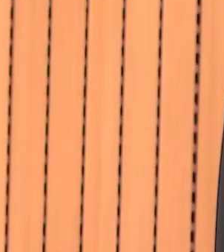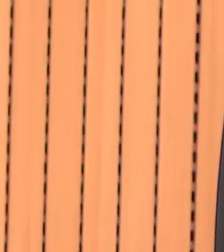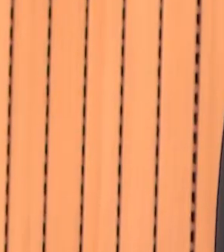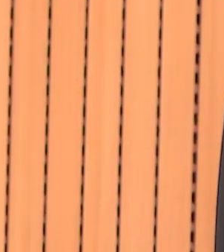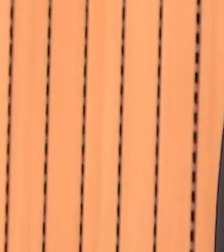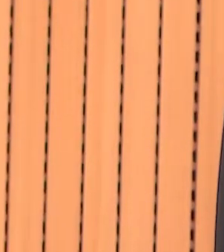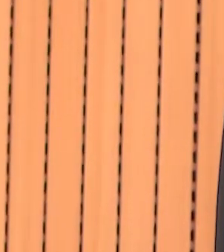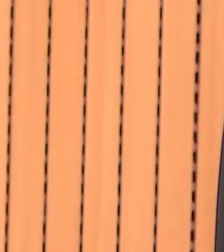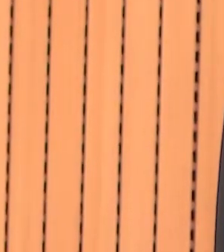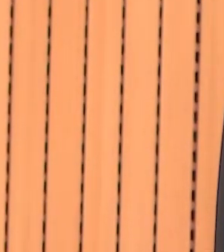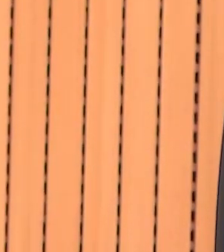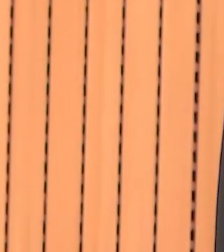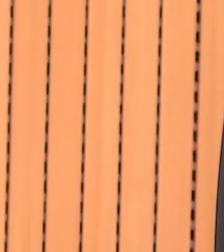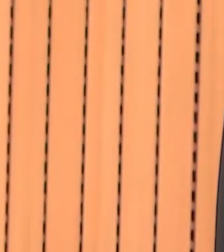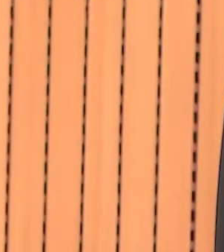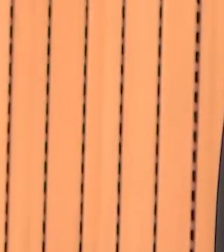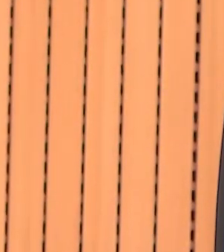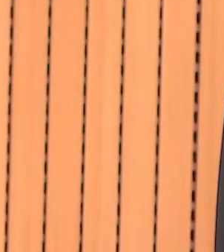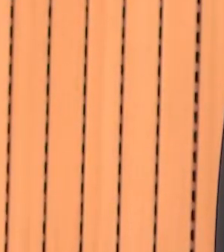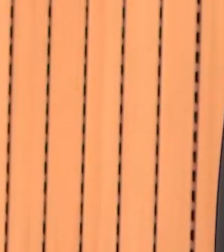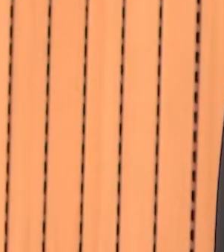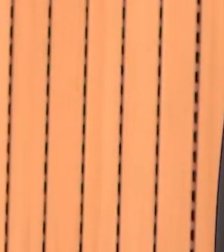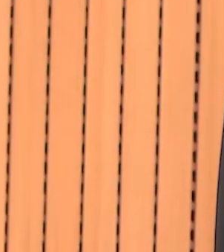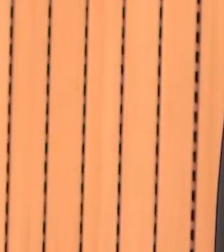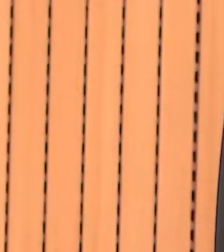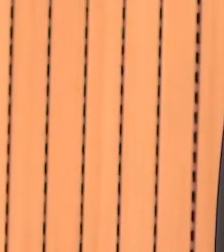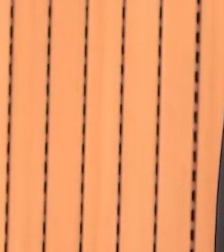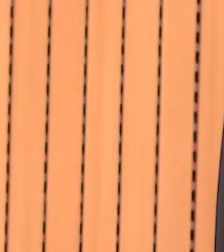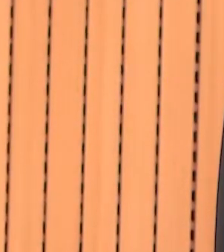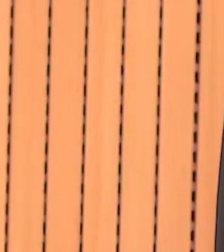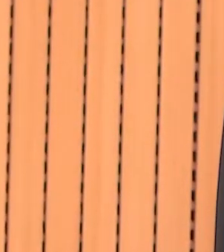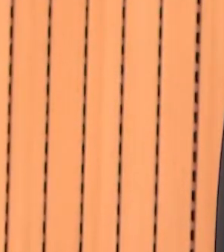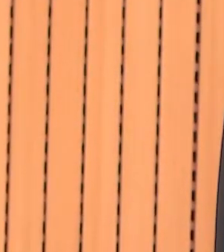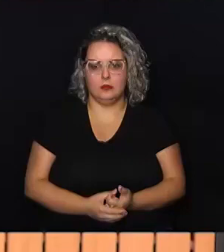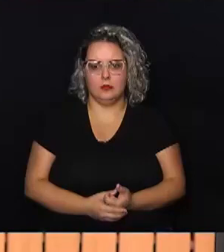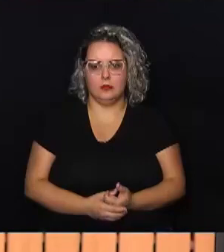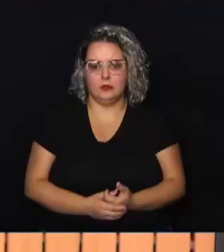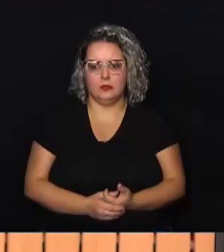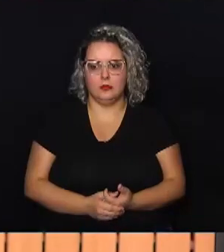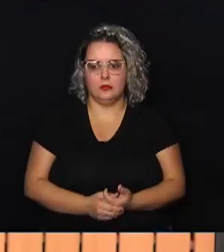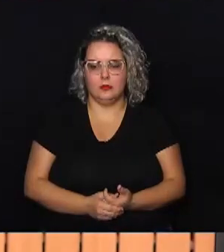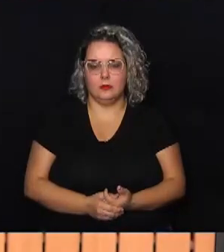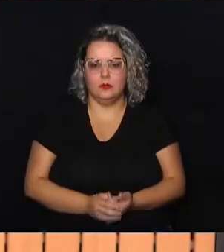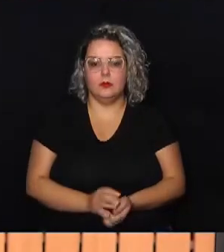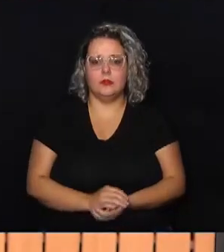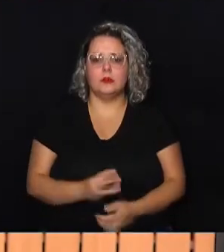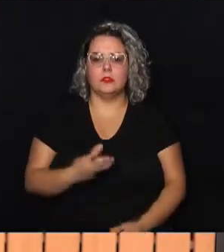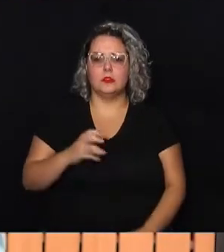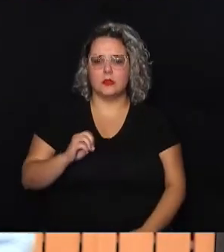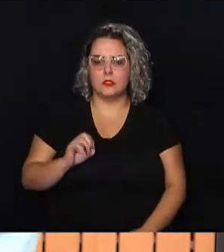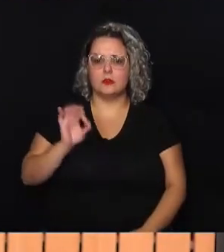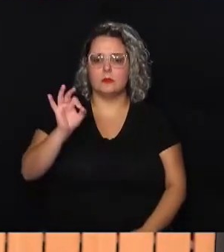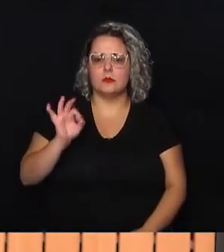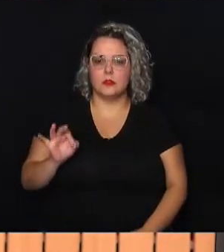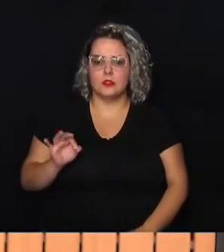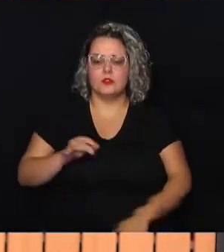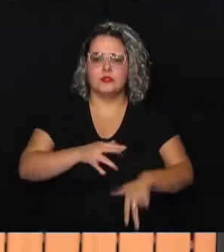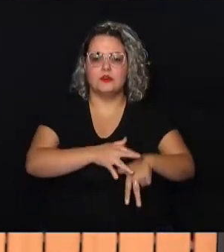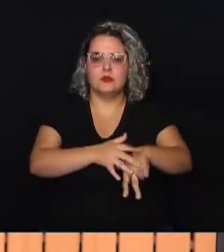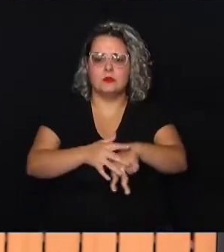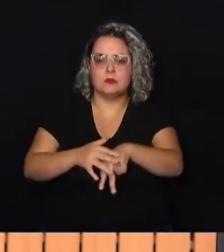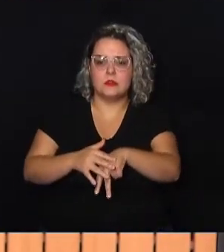Campinas, que atende, na sua totalidade, em torno de 30% de pacientes que não são,